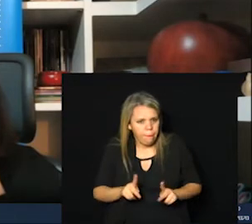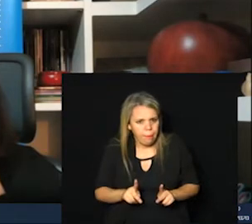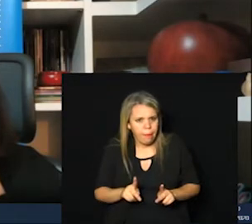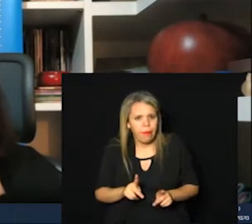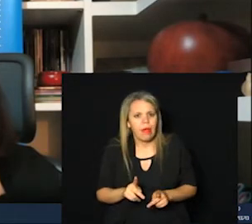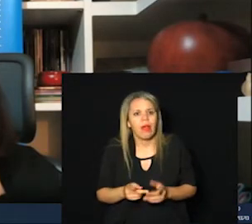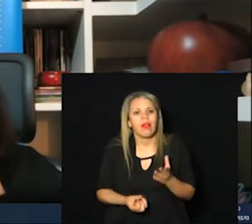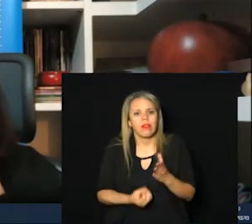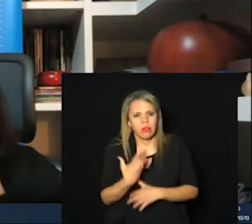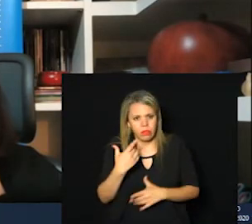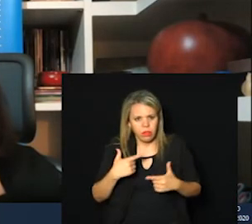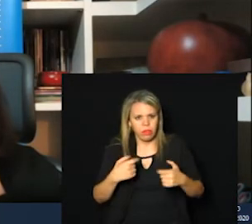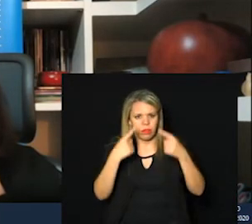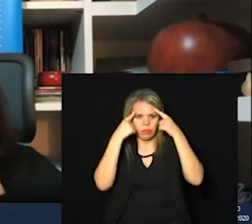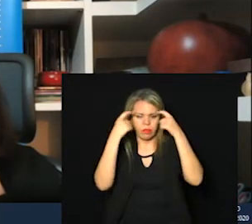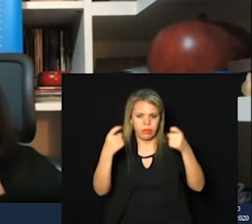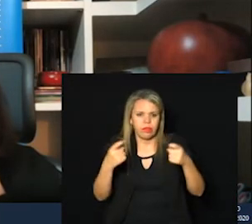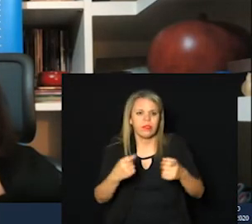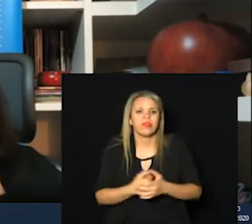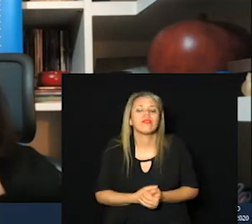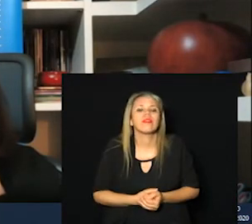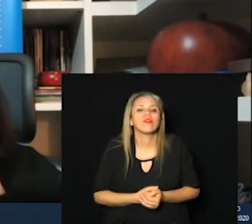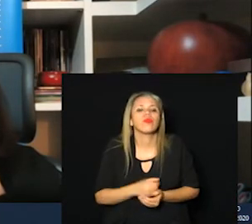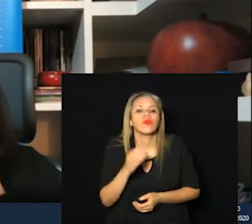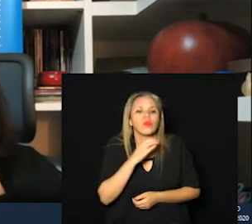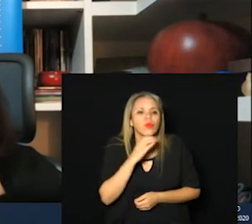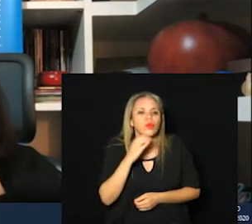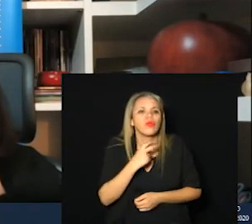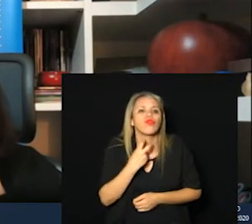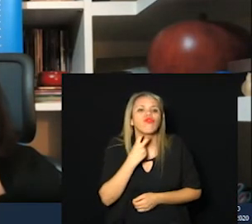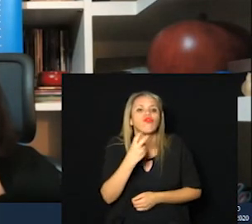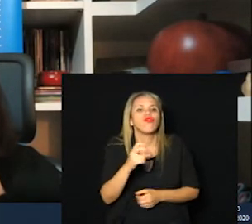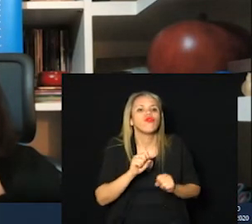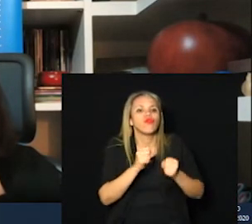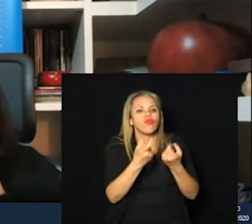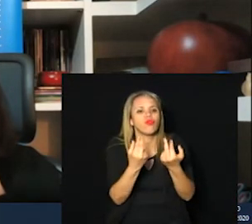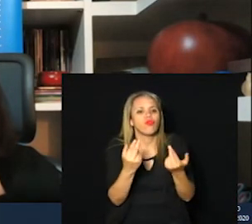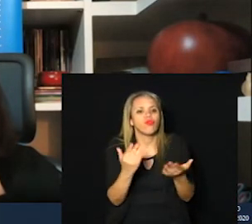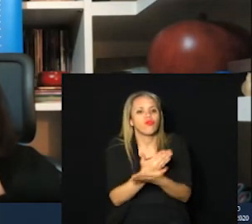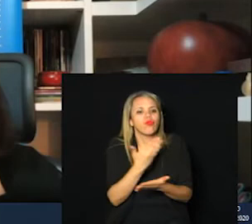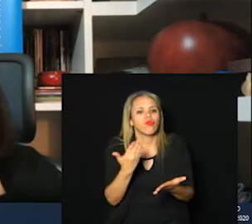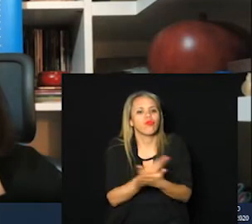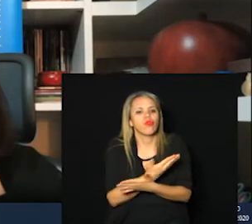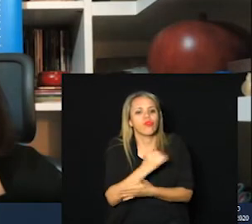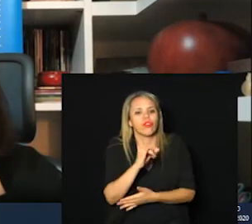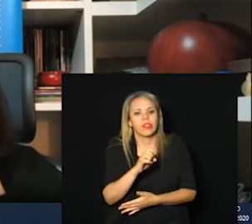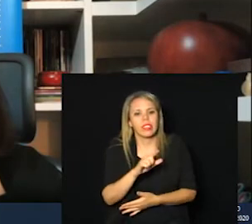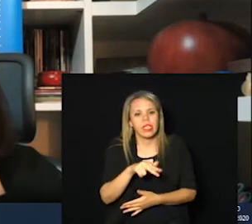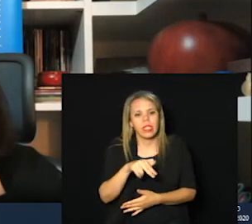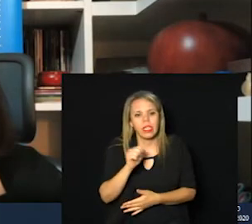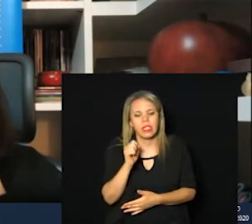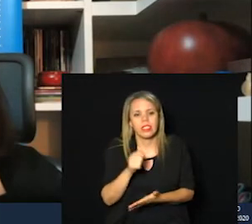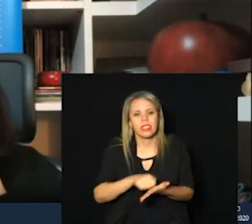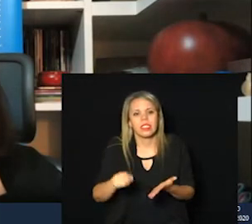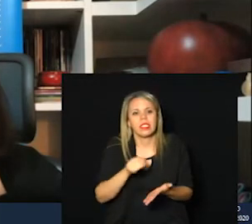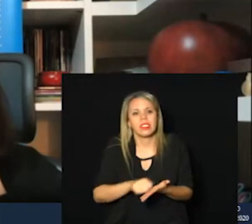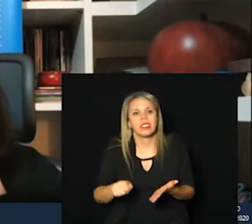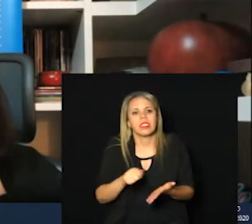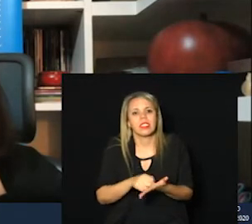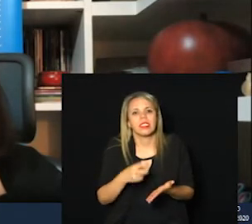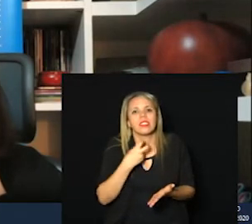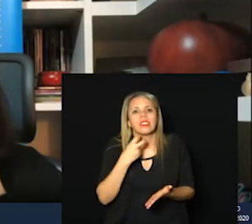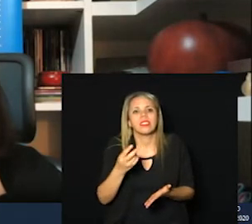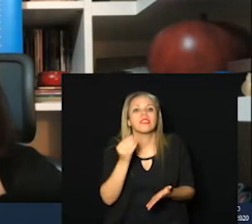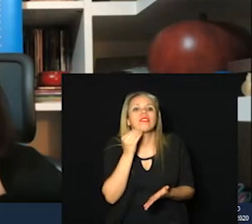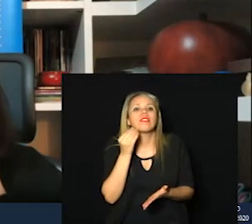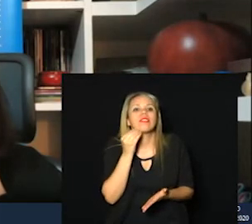de violência. É urgente, portanto, dar voz a livros como esse que a Jocilane escreveu. Né? Dar voz, dar